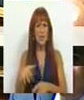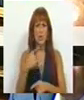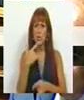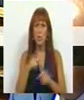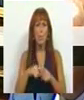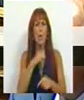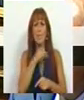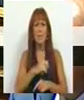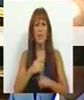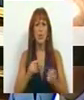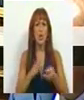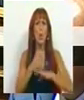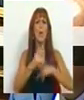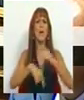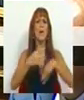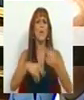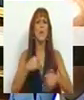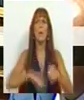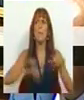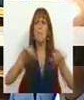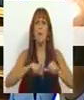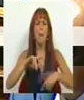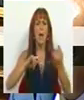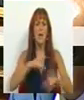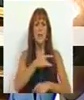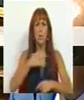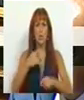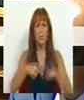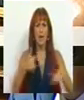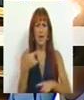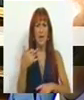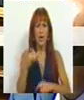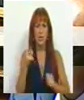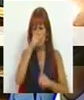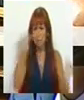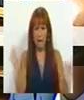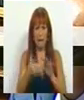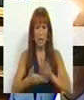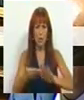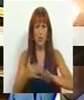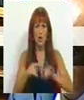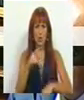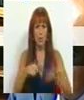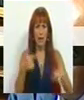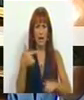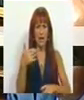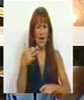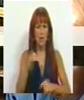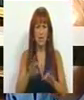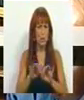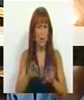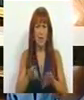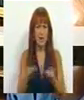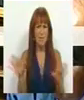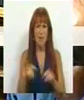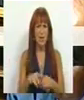podendo ser permitido o continuar a agudizar a saúde no Médio Tejo. A concentração das urgências no Médio Tejo não correspondeu